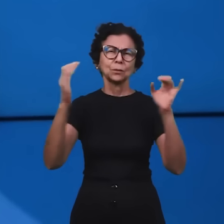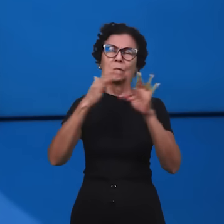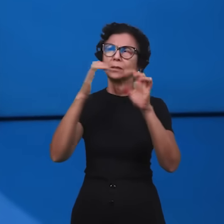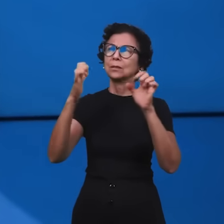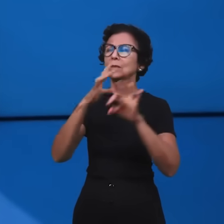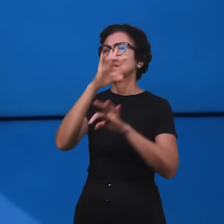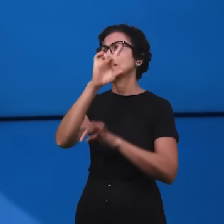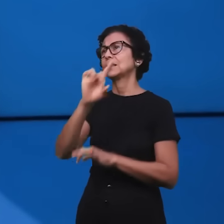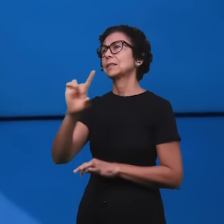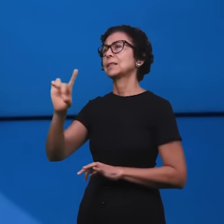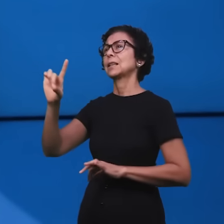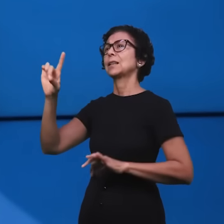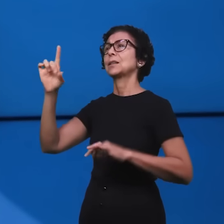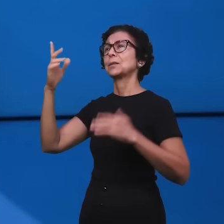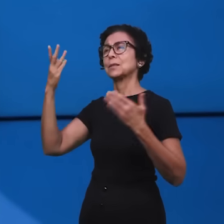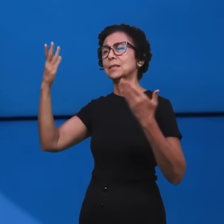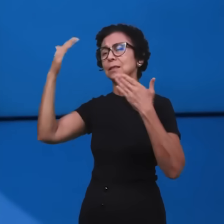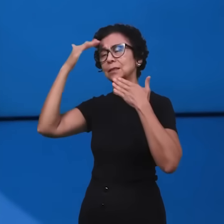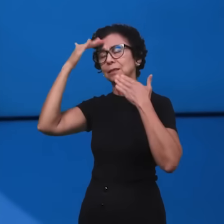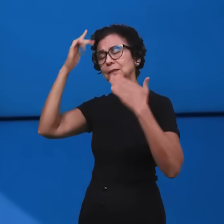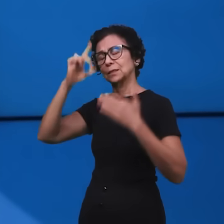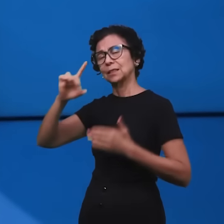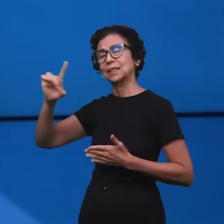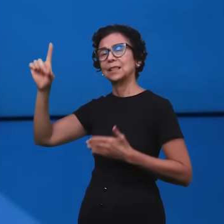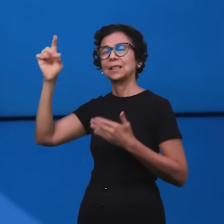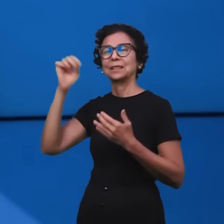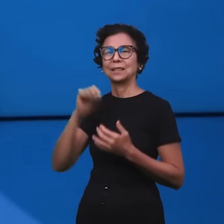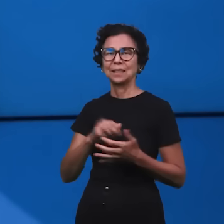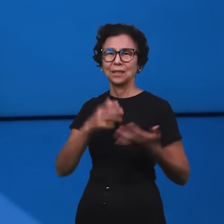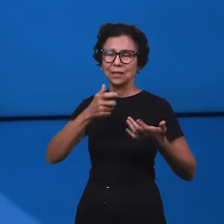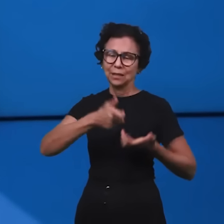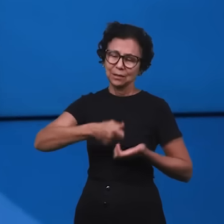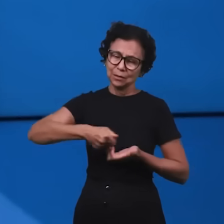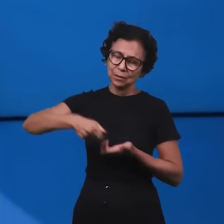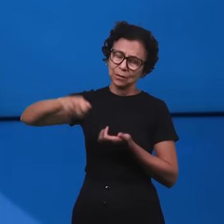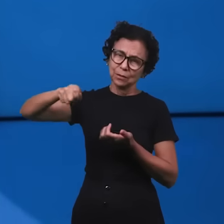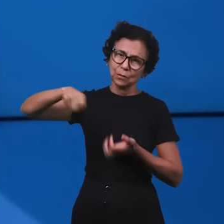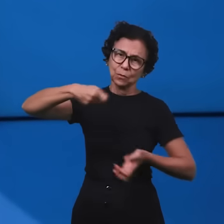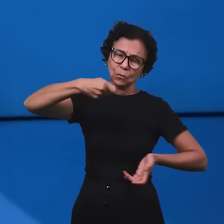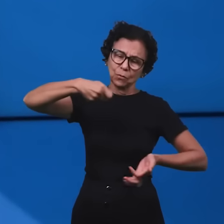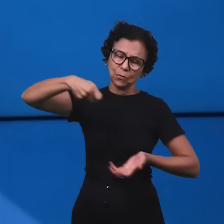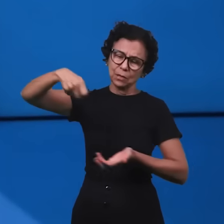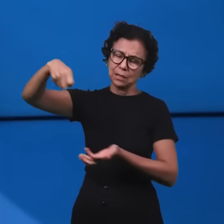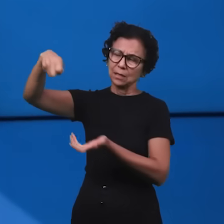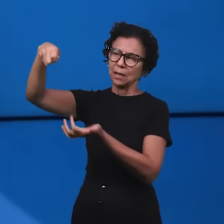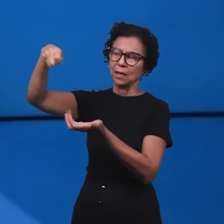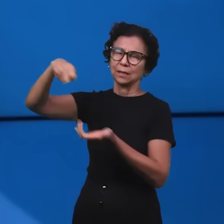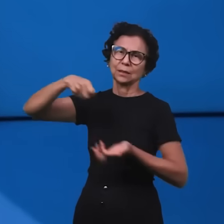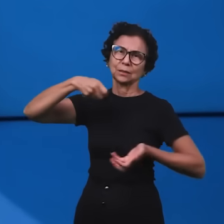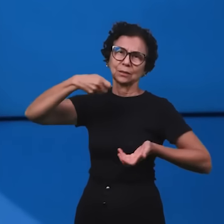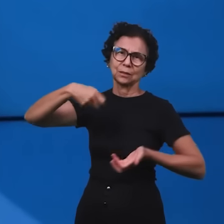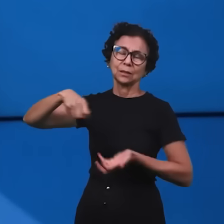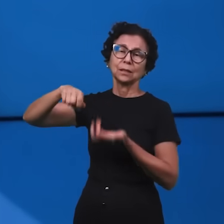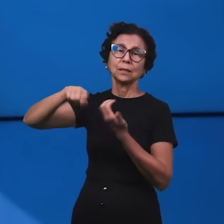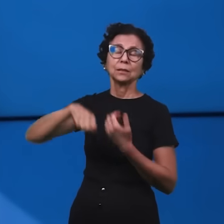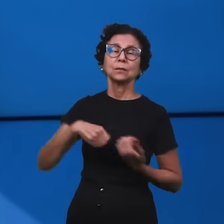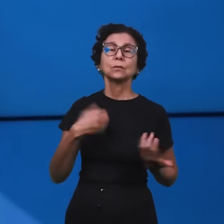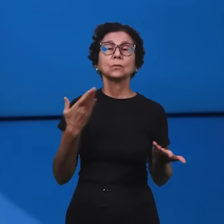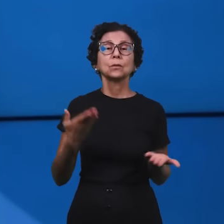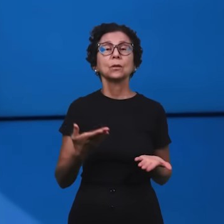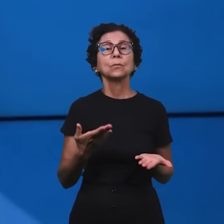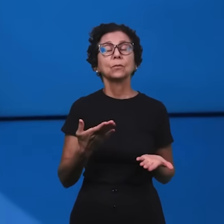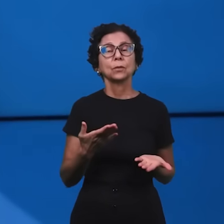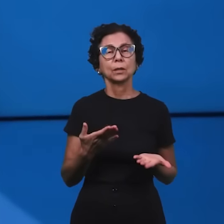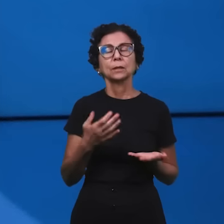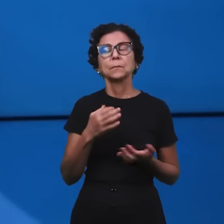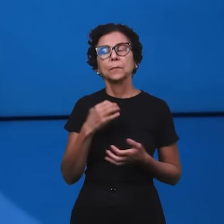o Senhor. Então eles davam louvores a Deus porque o incenso subia da oferta que Jesus oferecia, né? E o maior